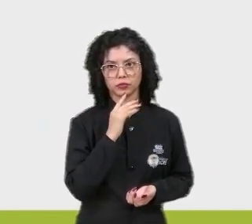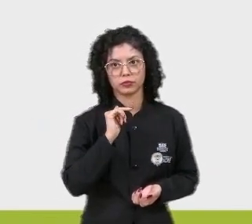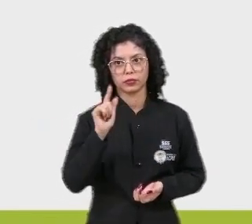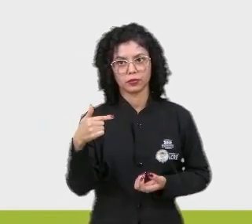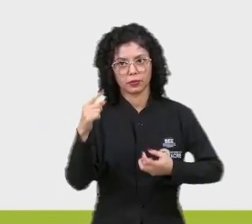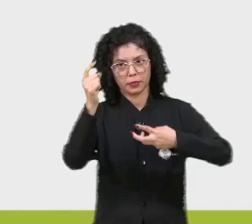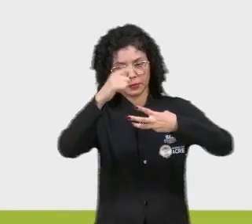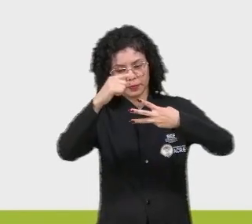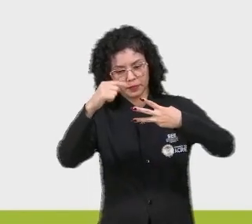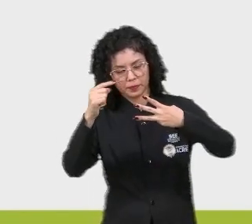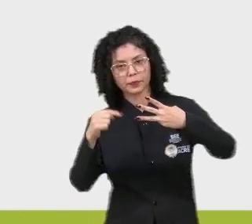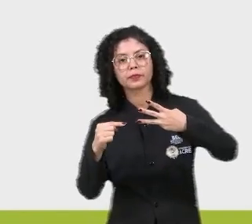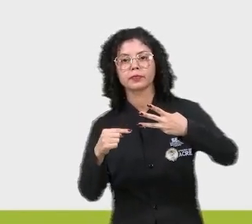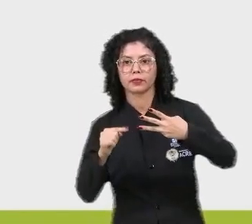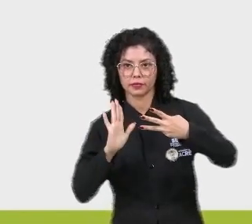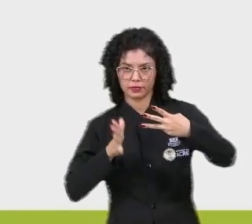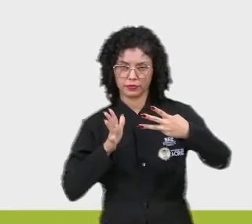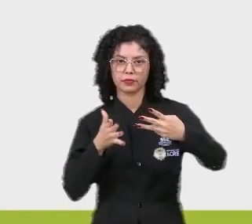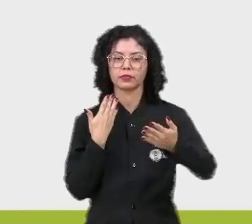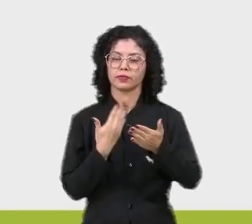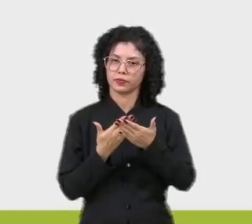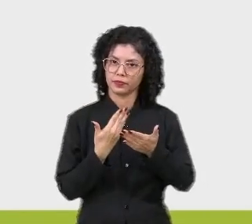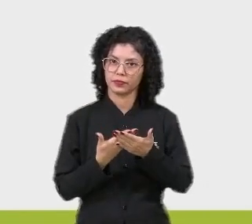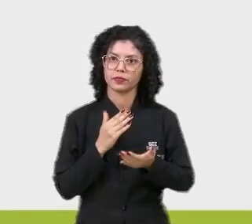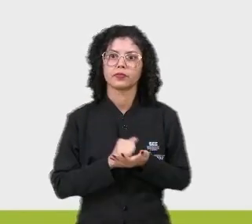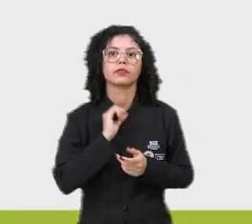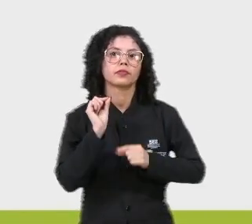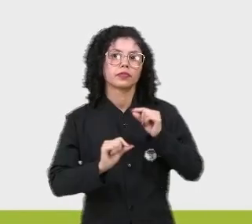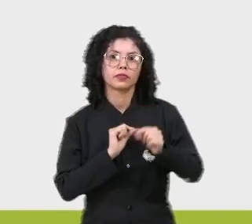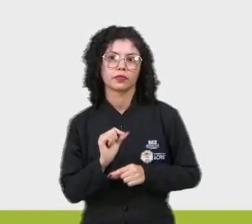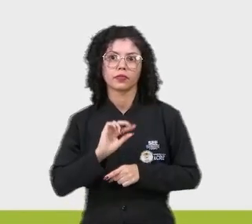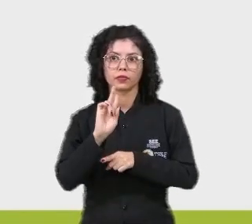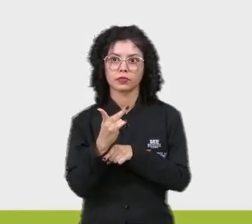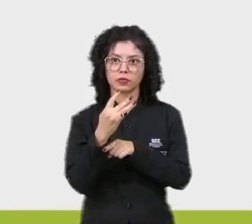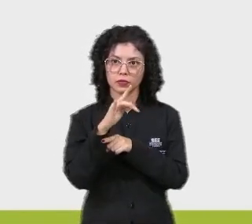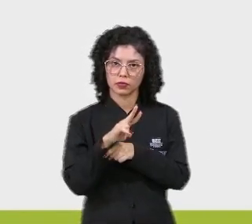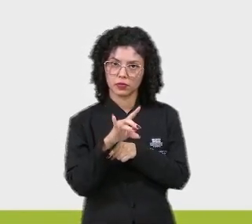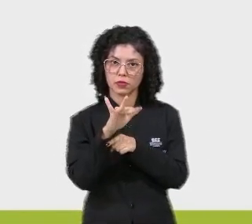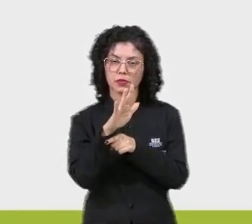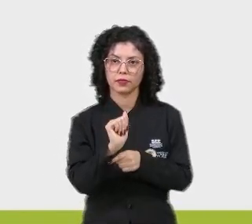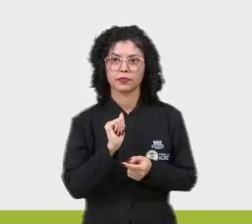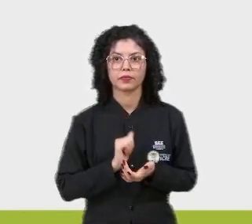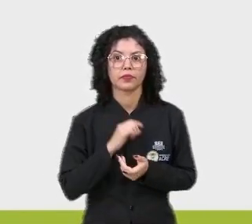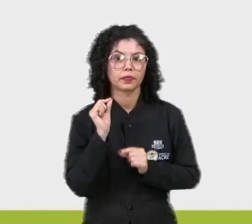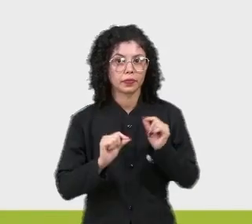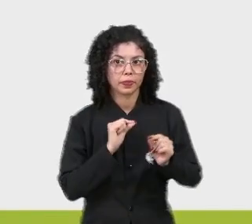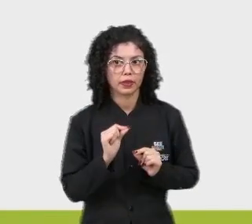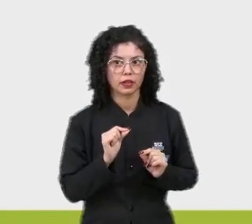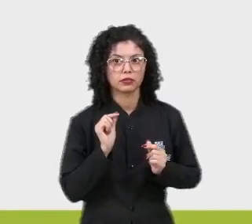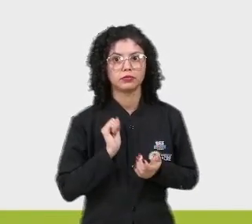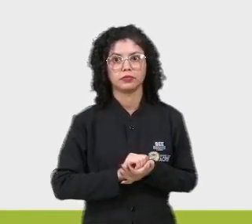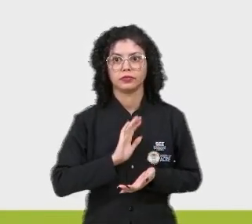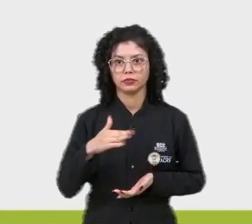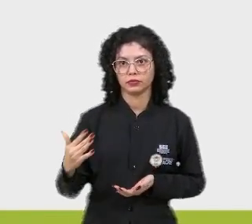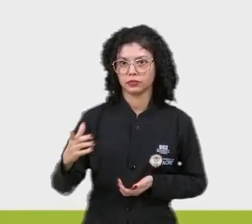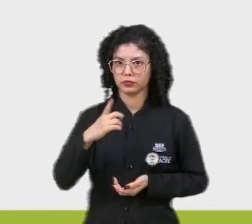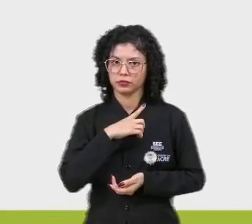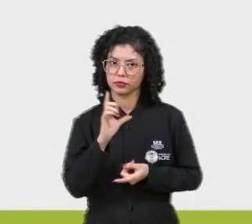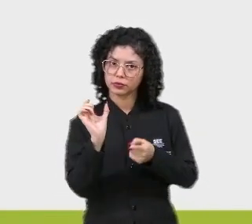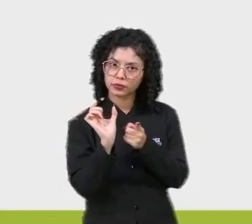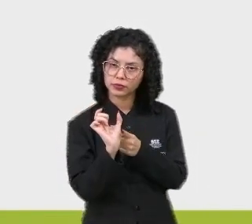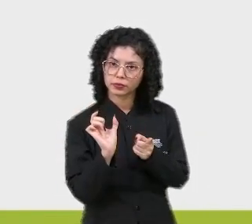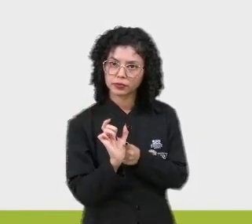outras três expressões ou já estudou que que é a homonímia pessoal a homonímia é quando eu tenho